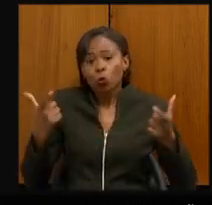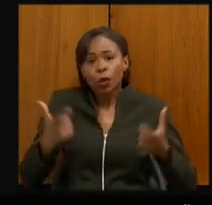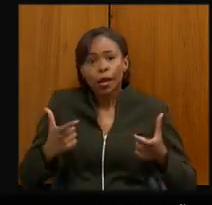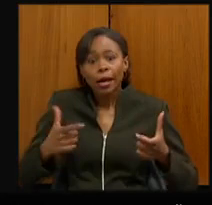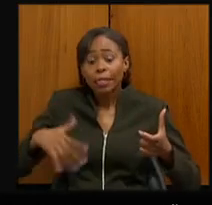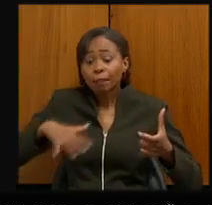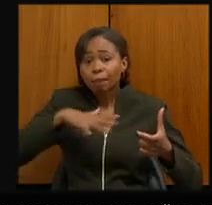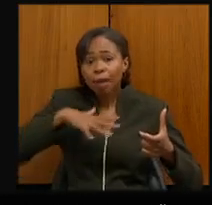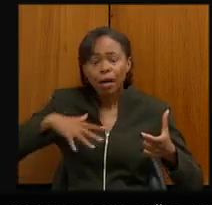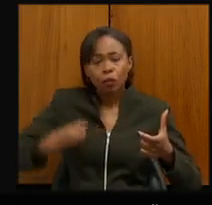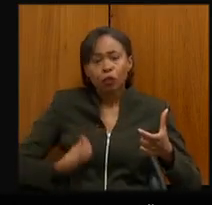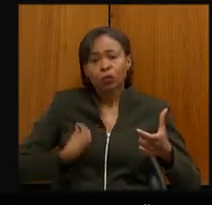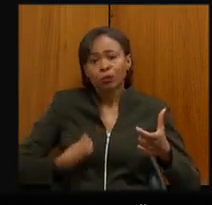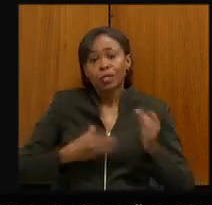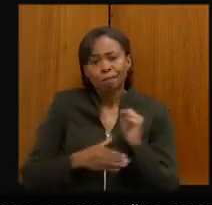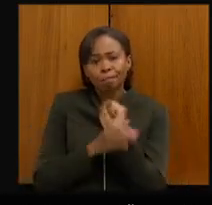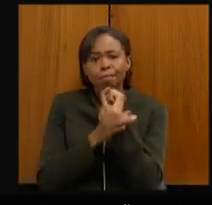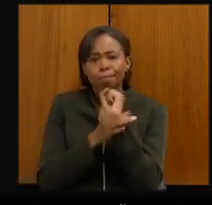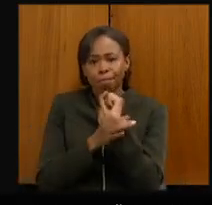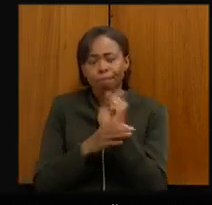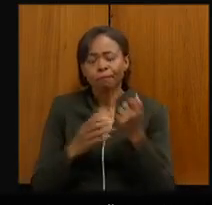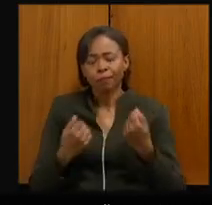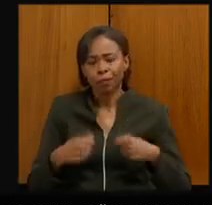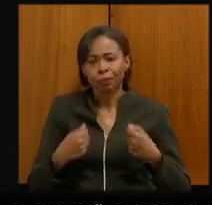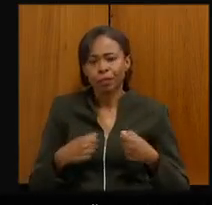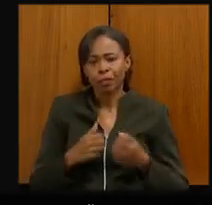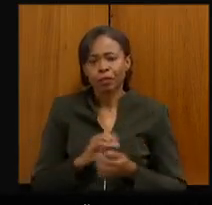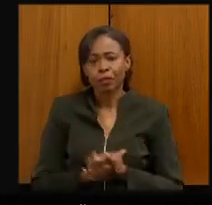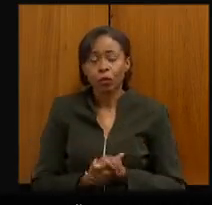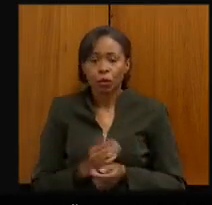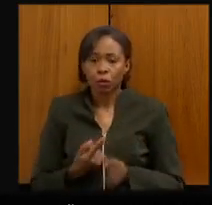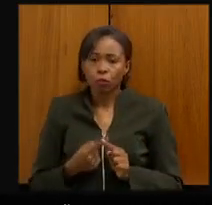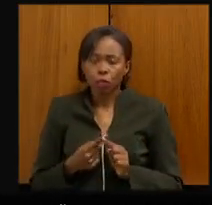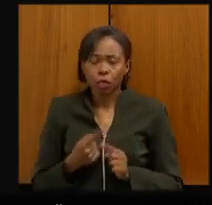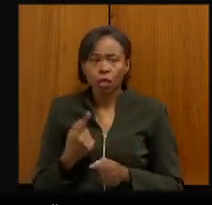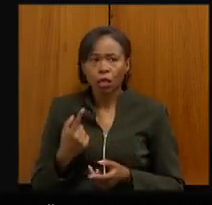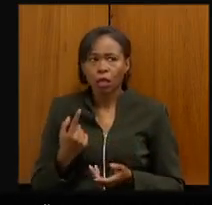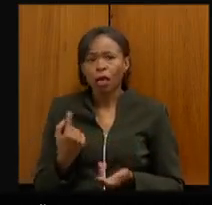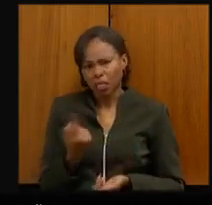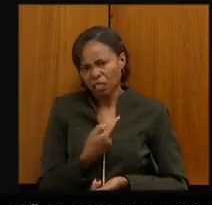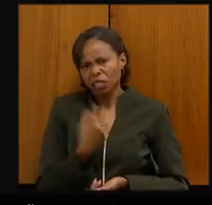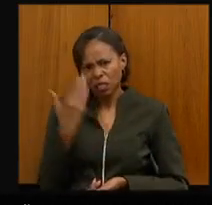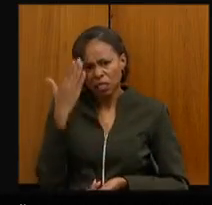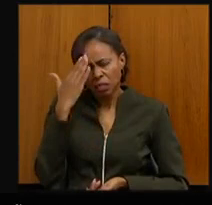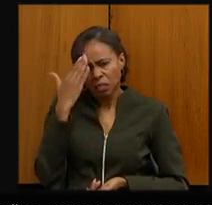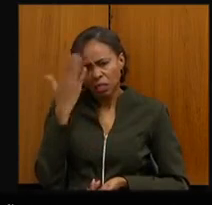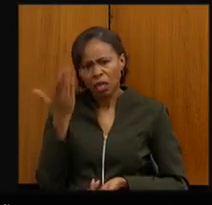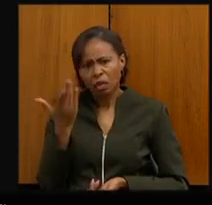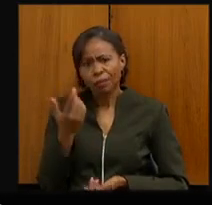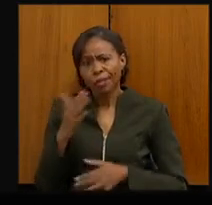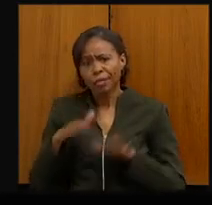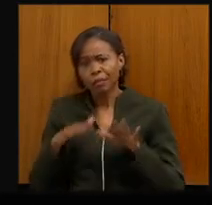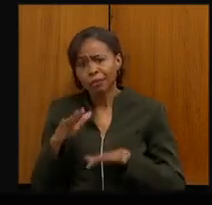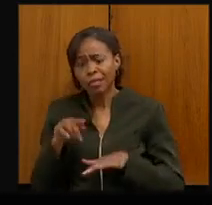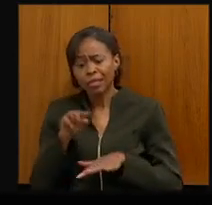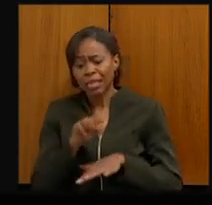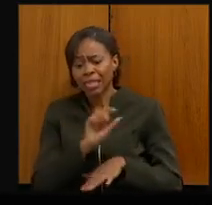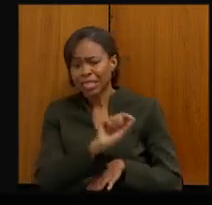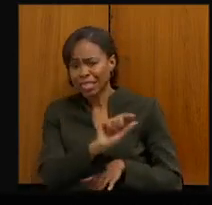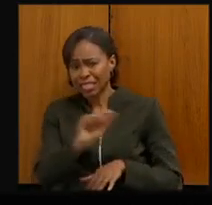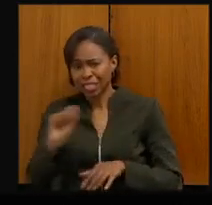Vida de existência garantidos né isso porque a gente sabe né que com a expansão do Capital nessas regiões